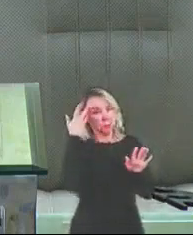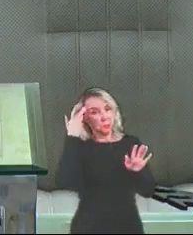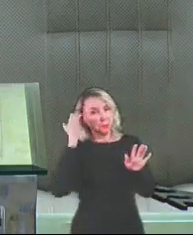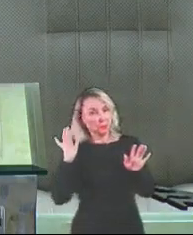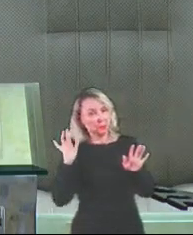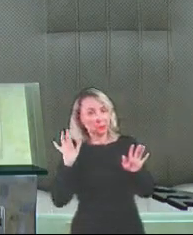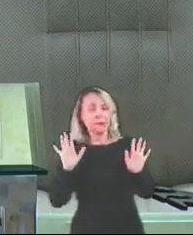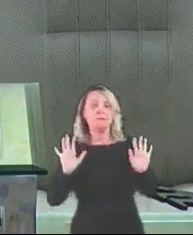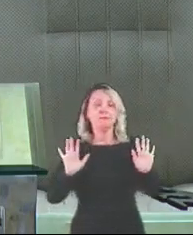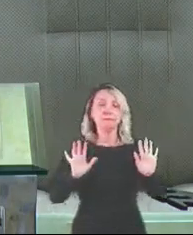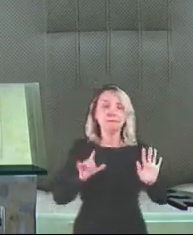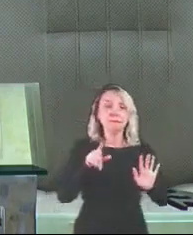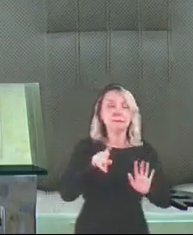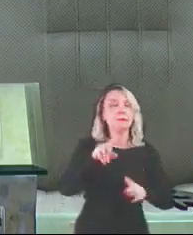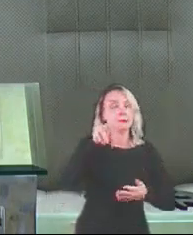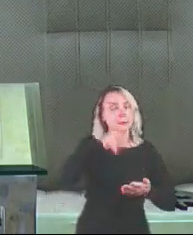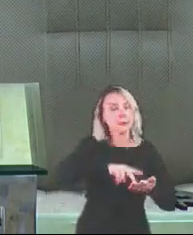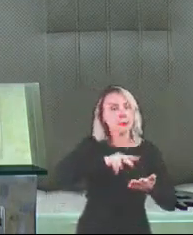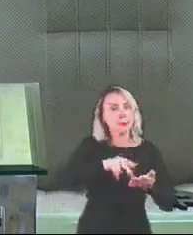Mas quando você lê